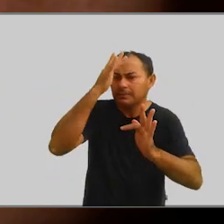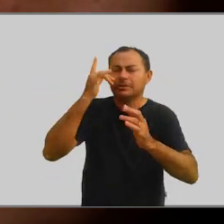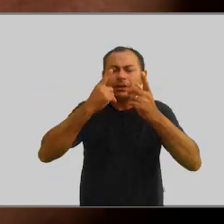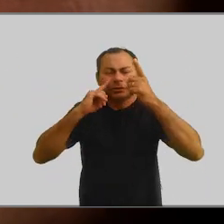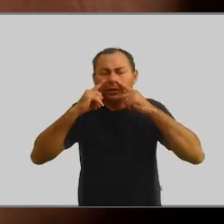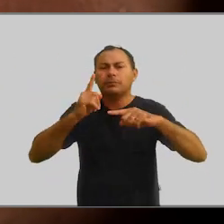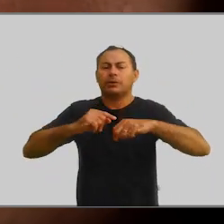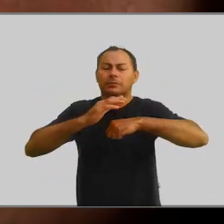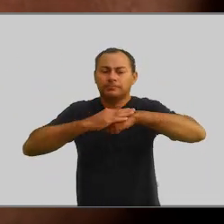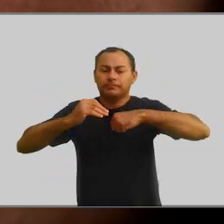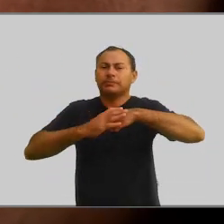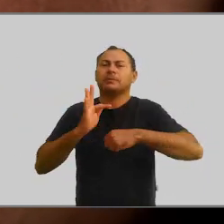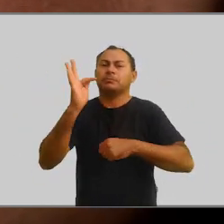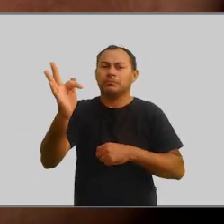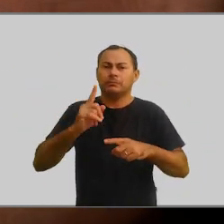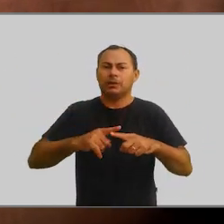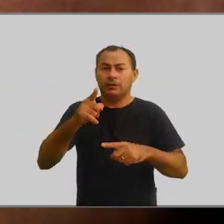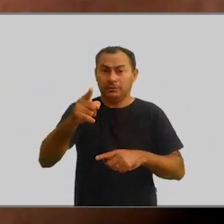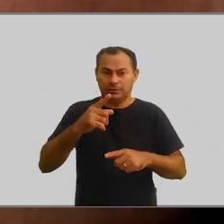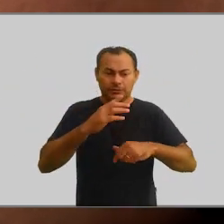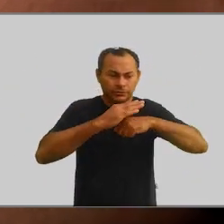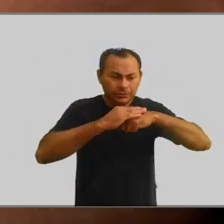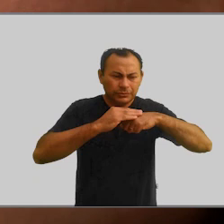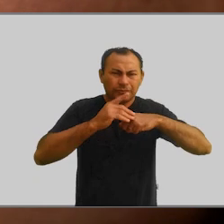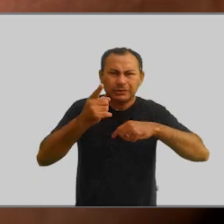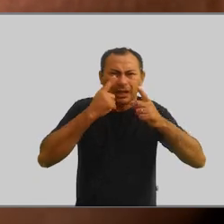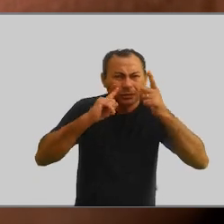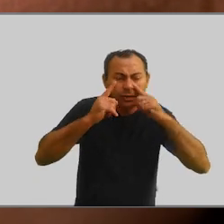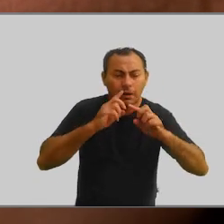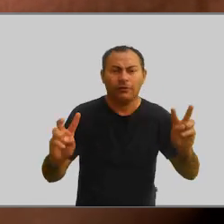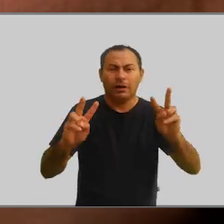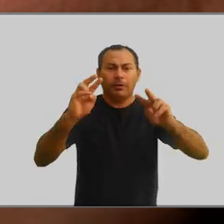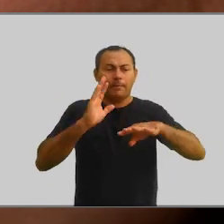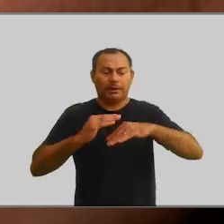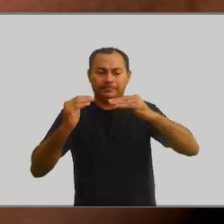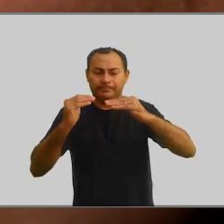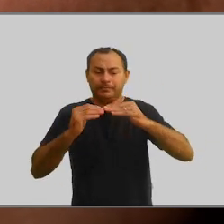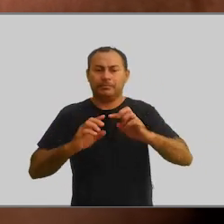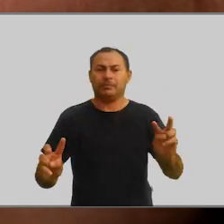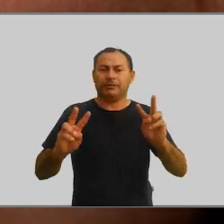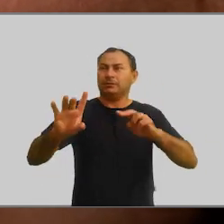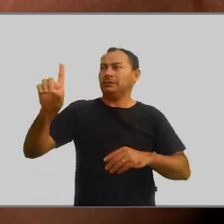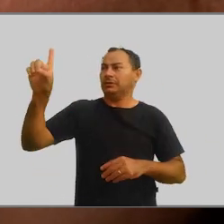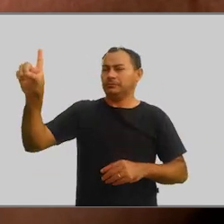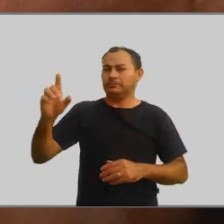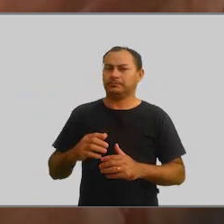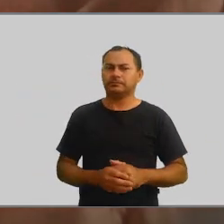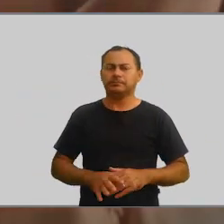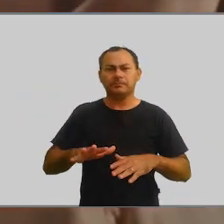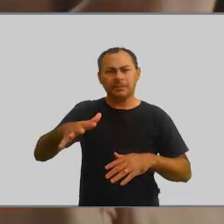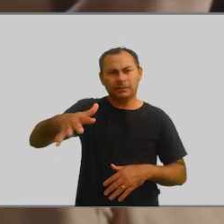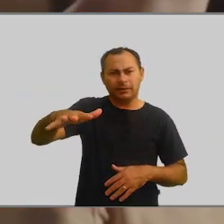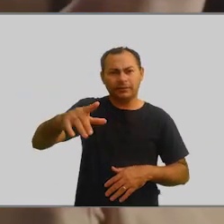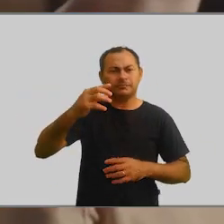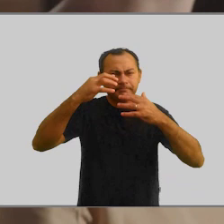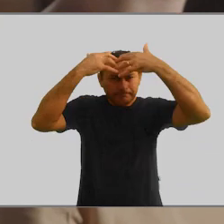que choram, porque serão consolados. Porque quando você está chorando, seus valores ficam mais alinhados com os valores de Deus.